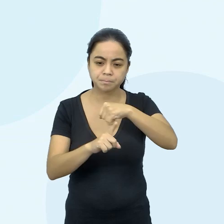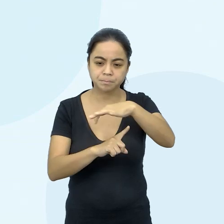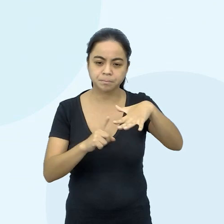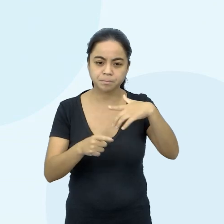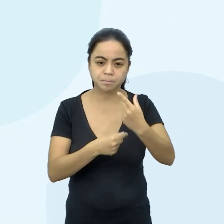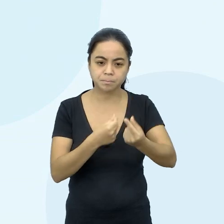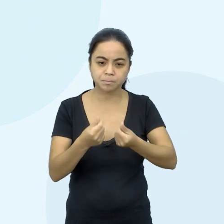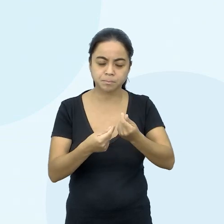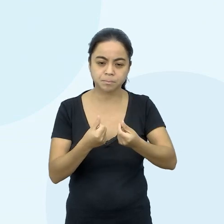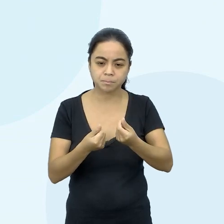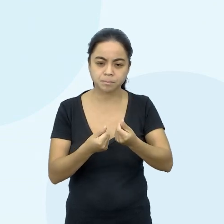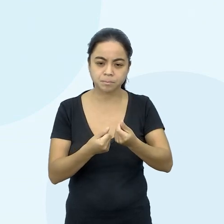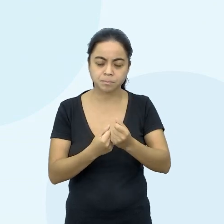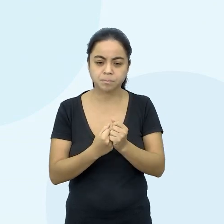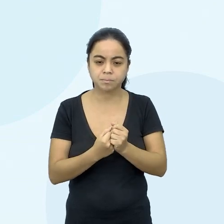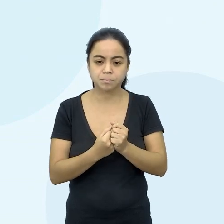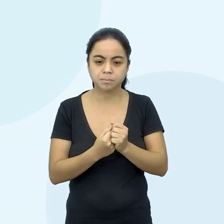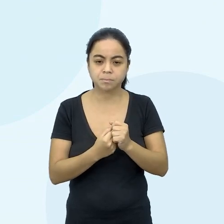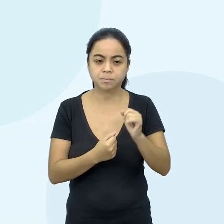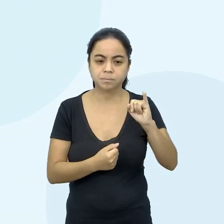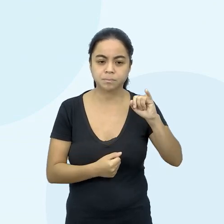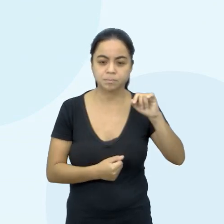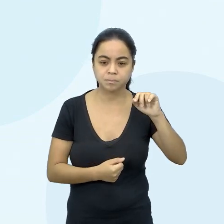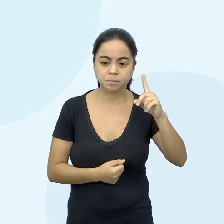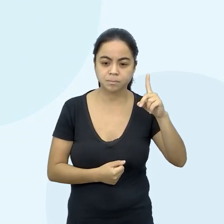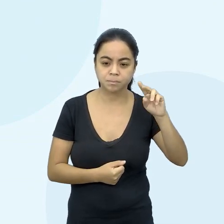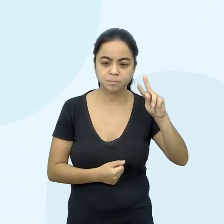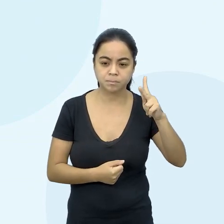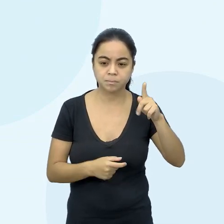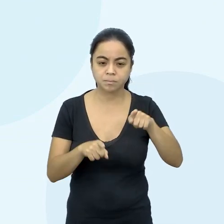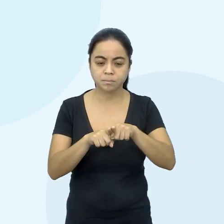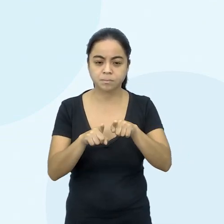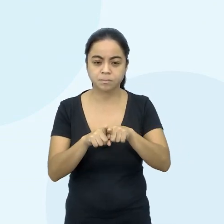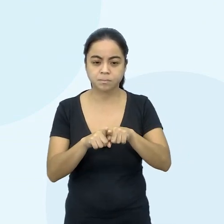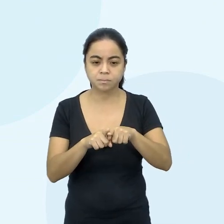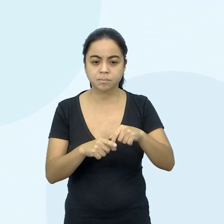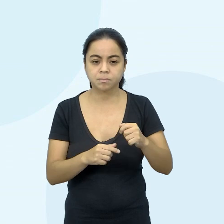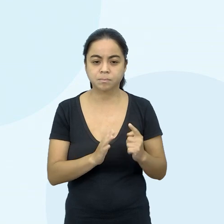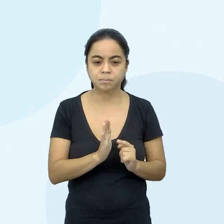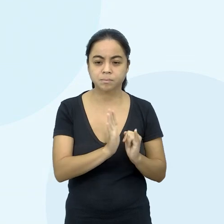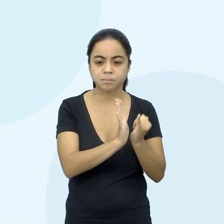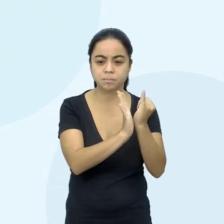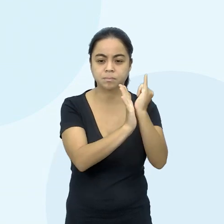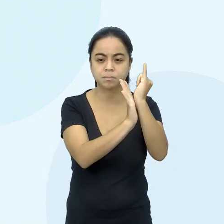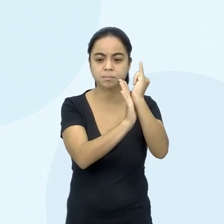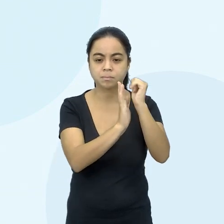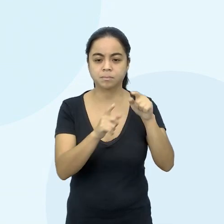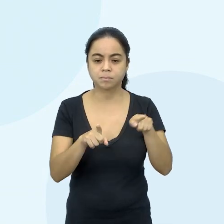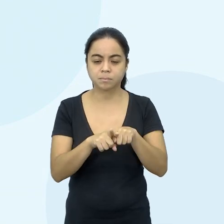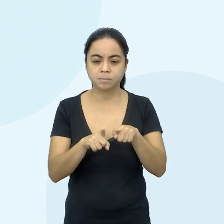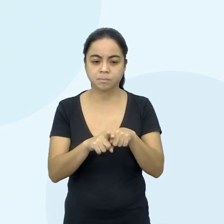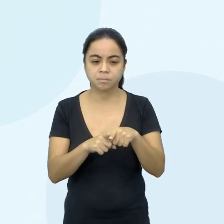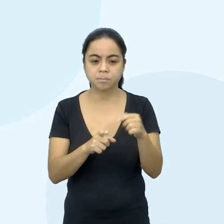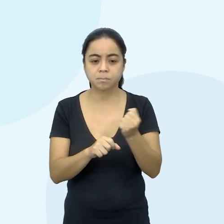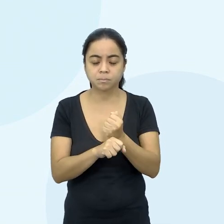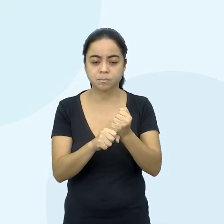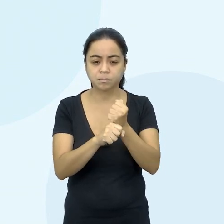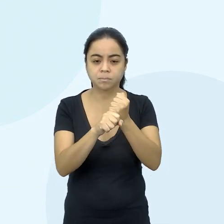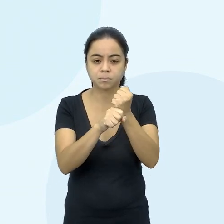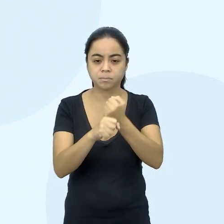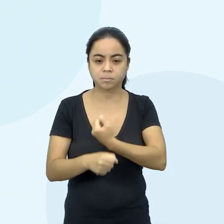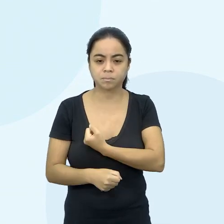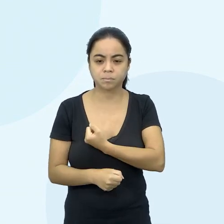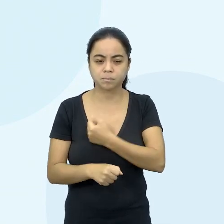de desenvolvimento humano, taxas de inflação, entre outros, investigando os processos de cálculo desses números para